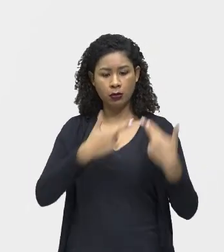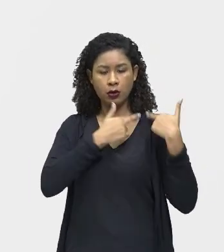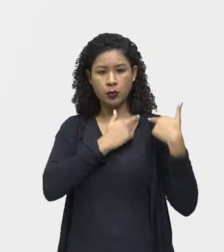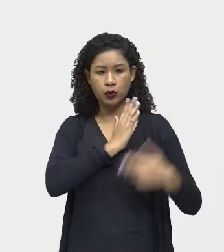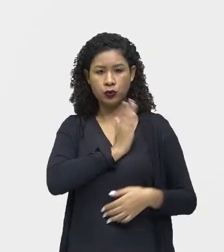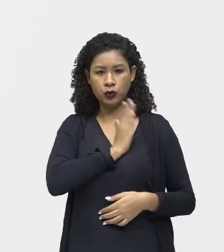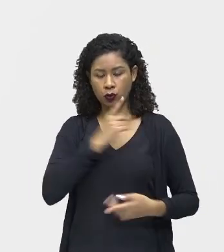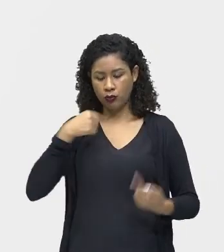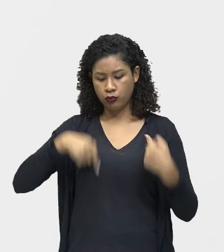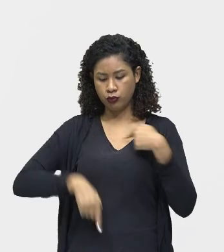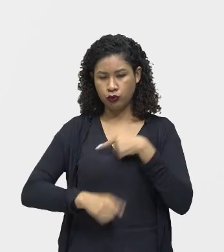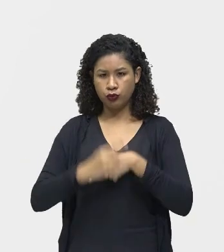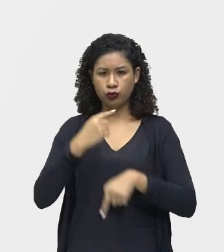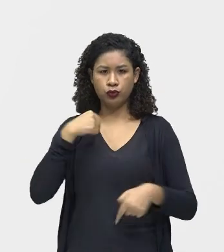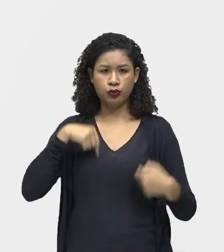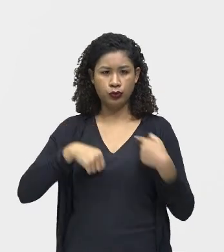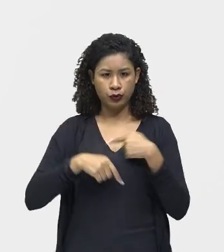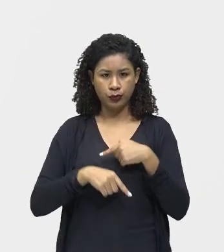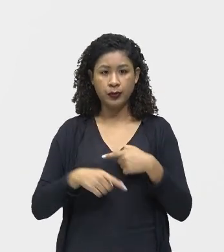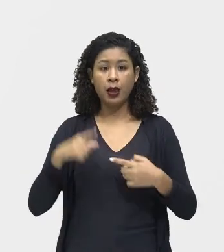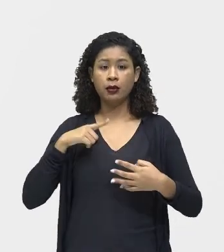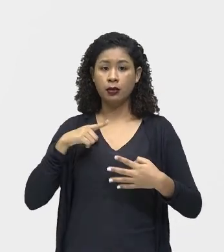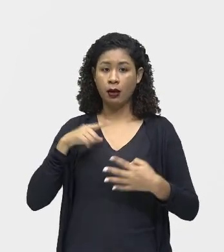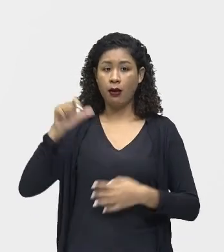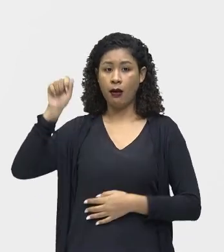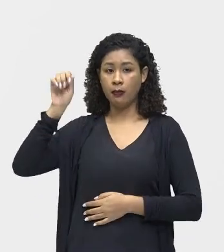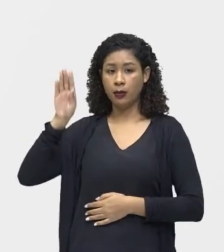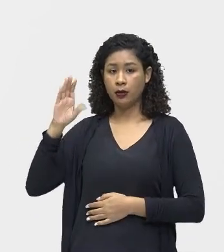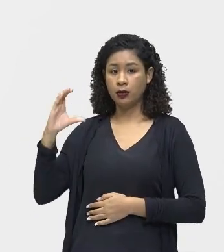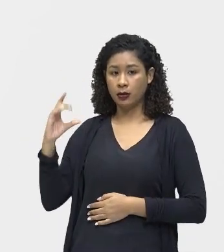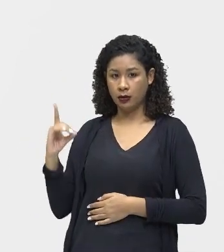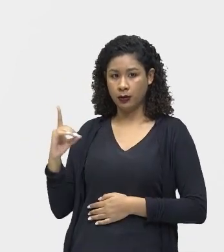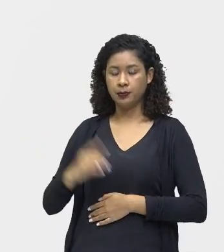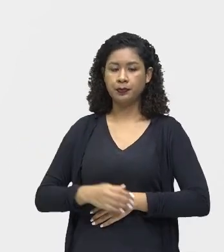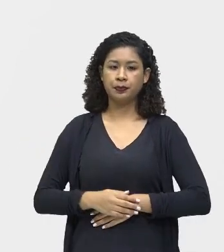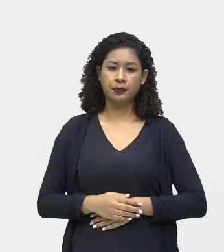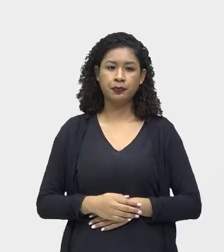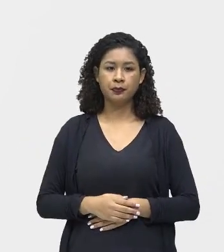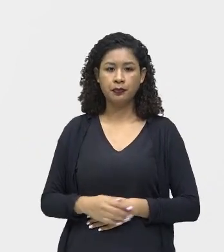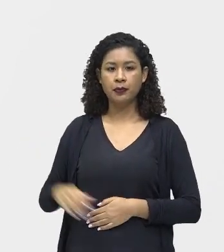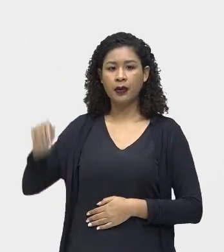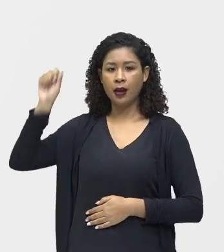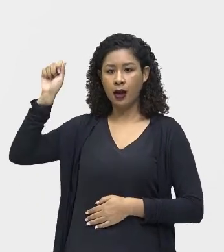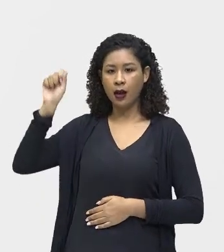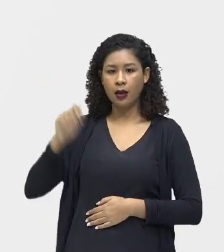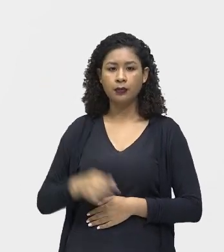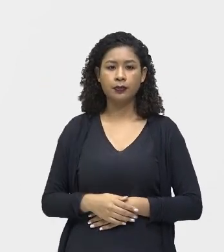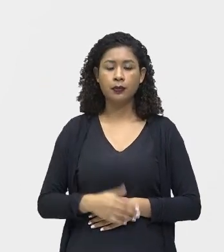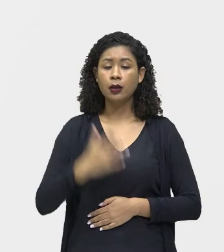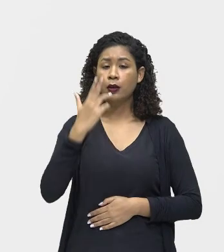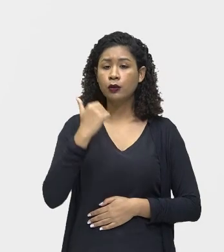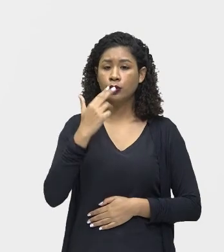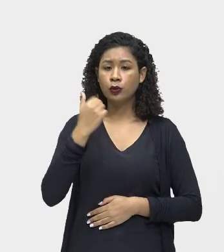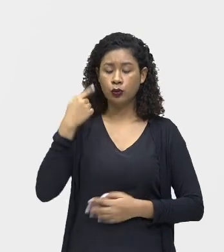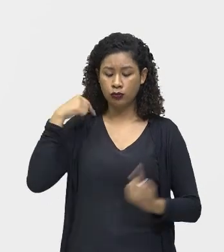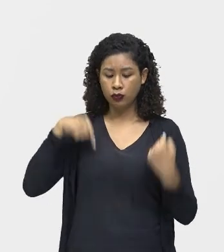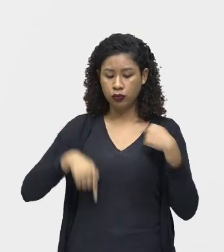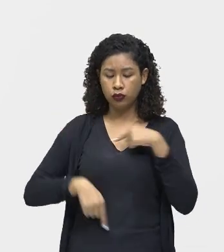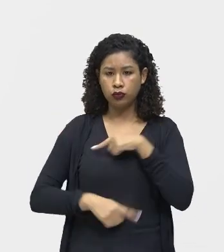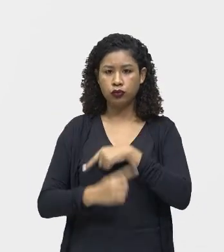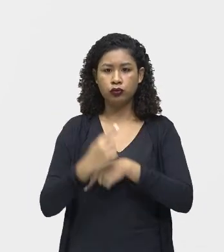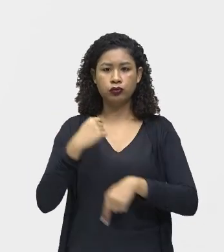4 alternativas. Alternativa A, transporte de nutrientes. Então, a gente observou, tanto na aula do